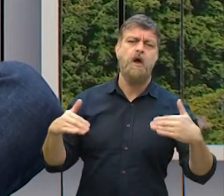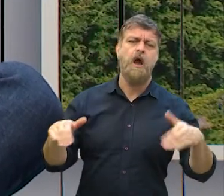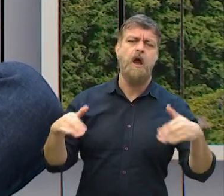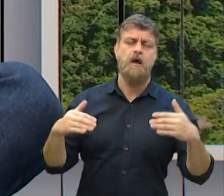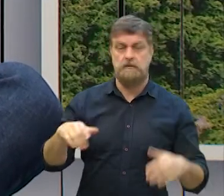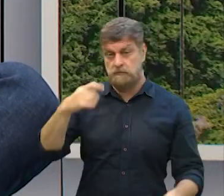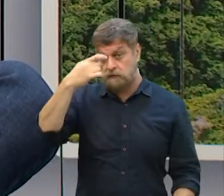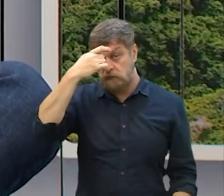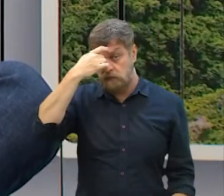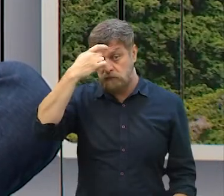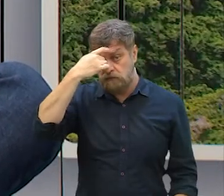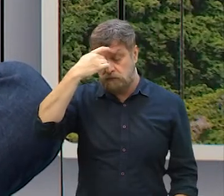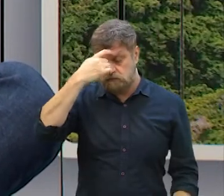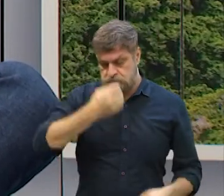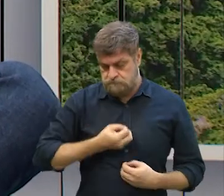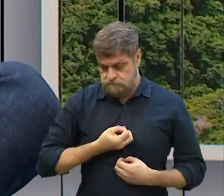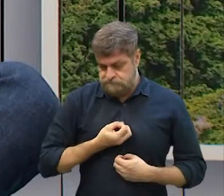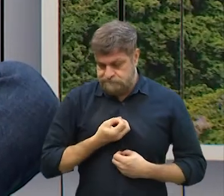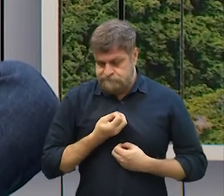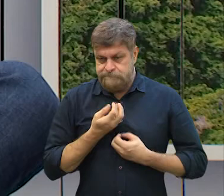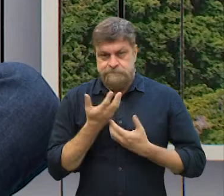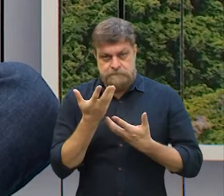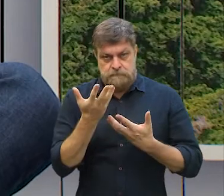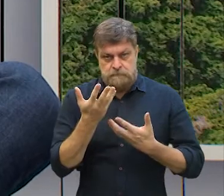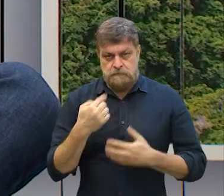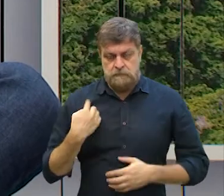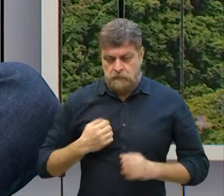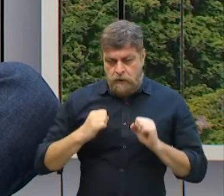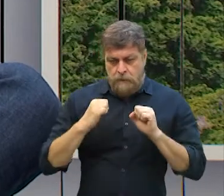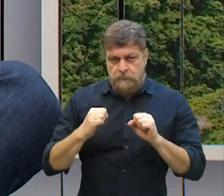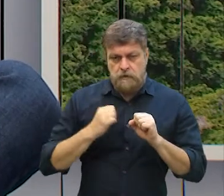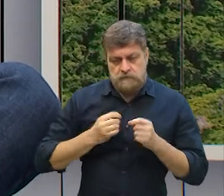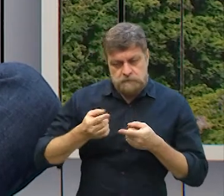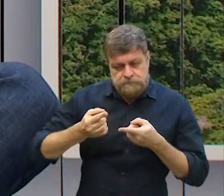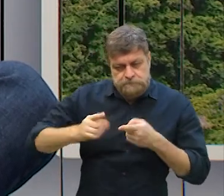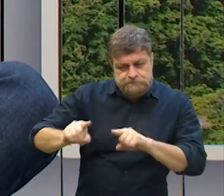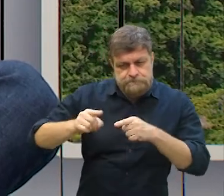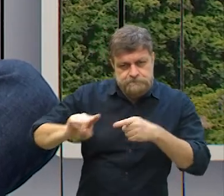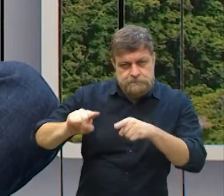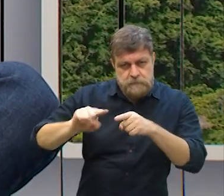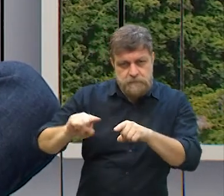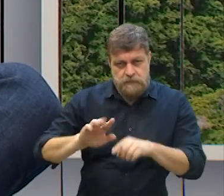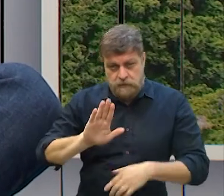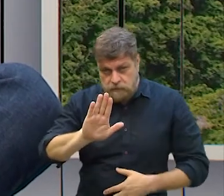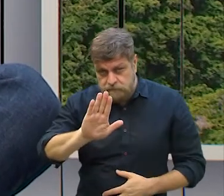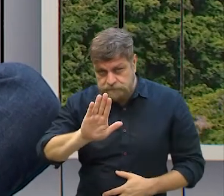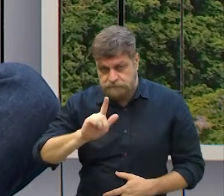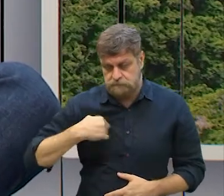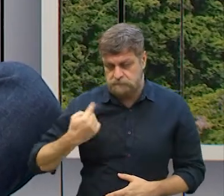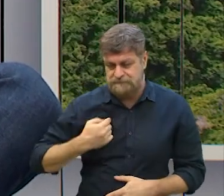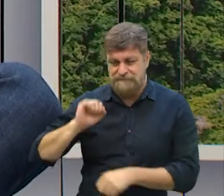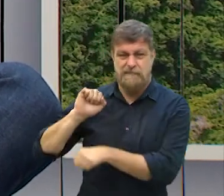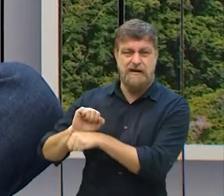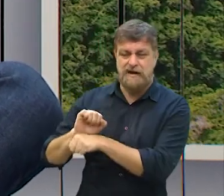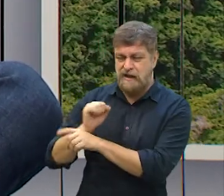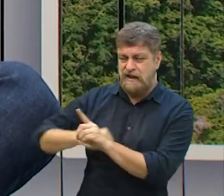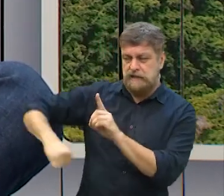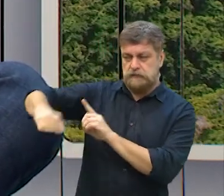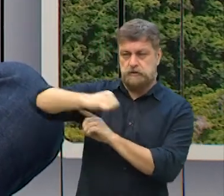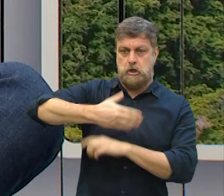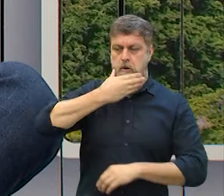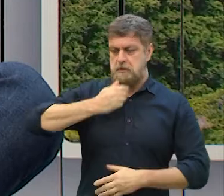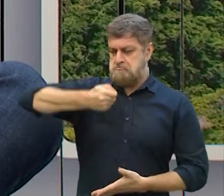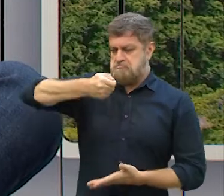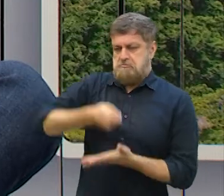a consciência venha à tona, venha aflorar. Então, pode ser provocativa, né? Mas nós paramos aquela